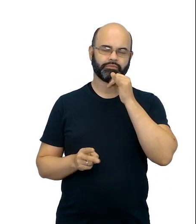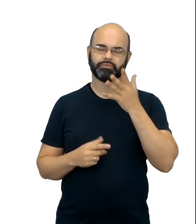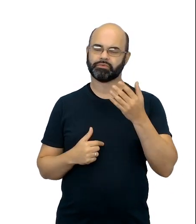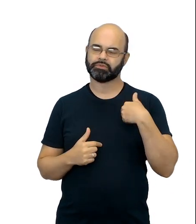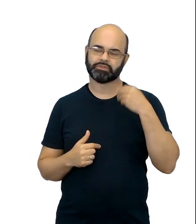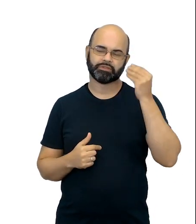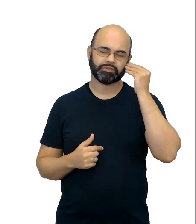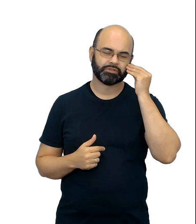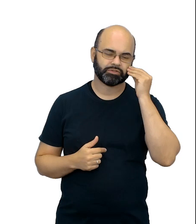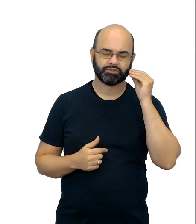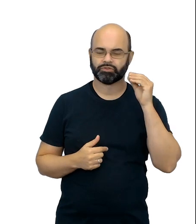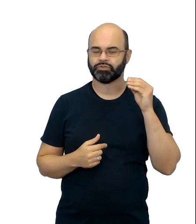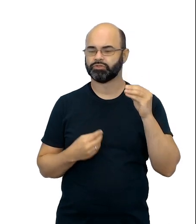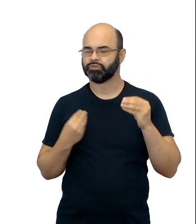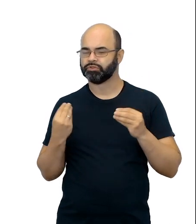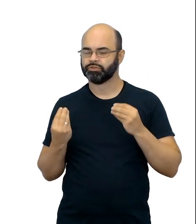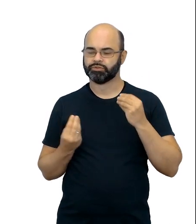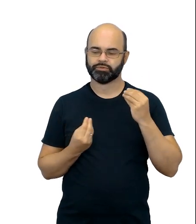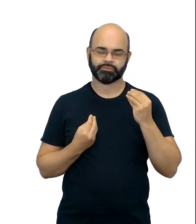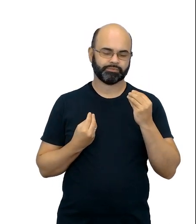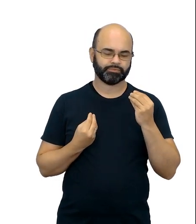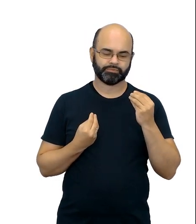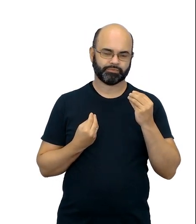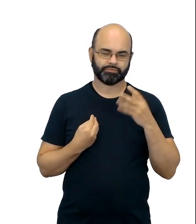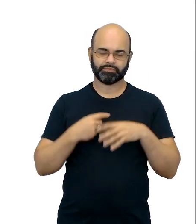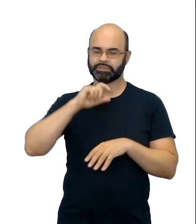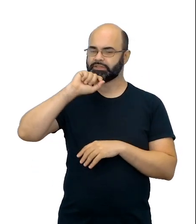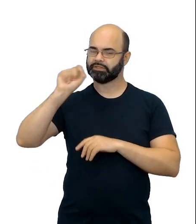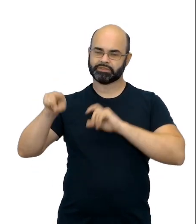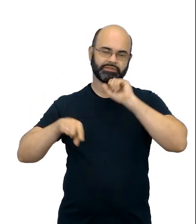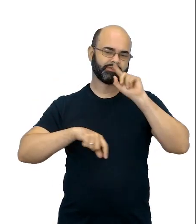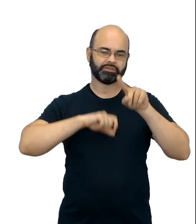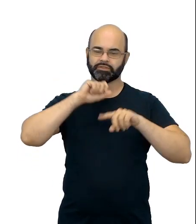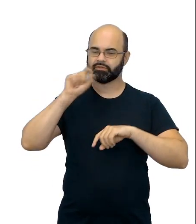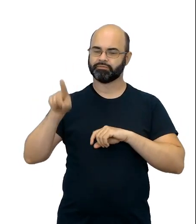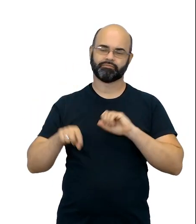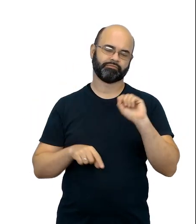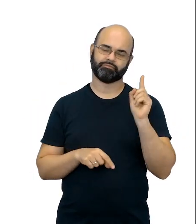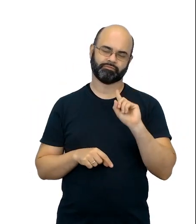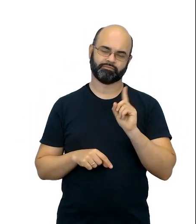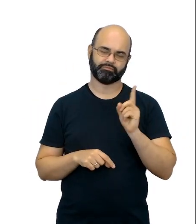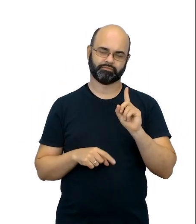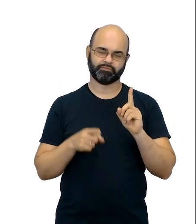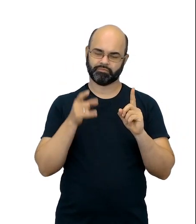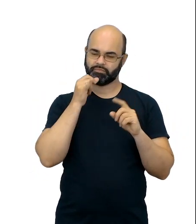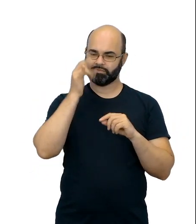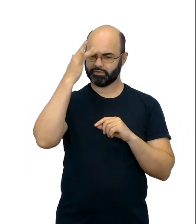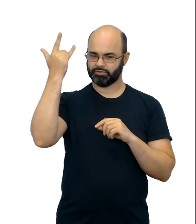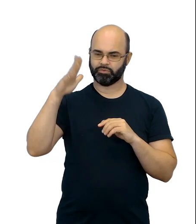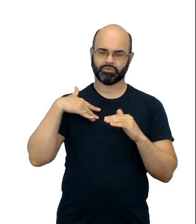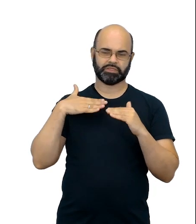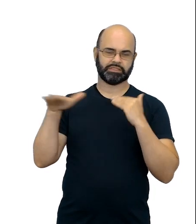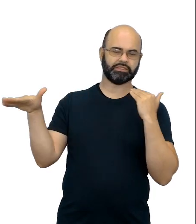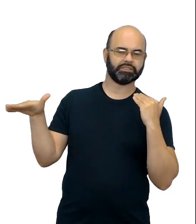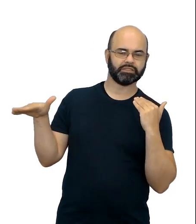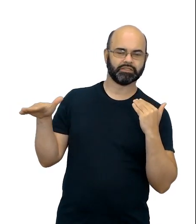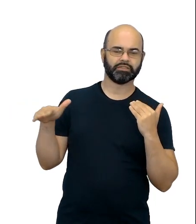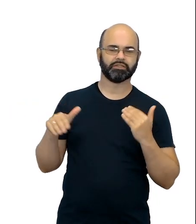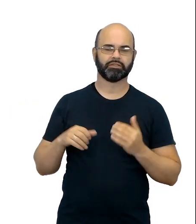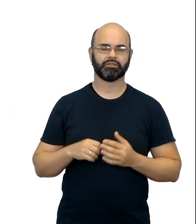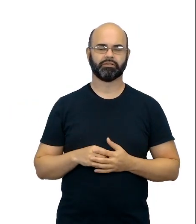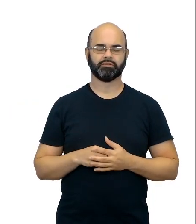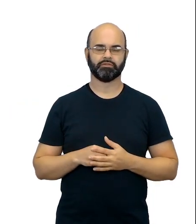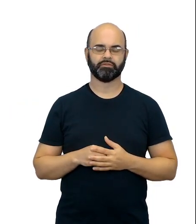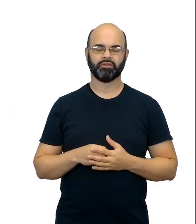revanche ou de dizer mal dizer ou não concordar com o outro de forma